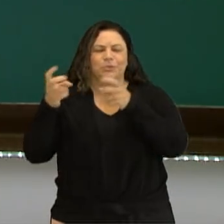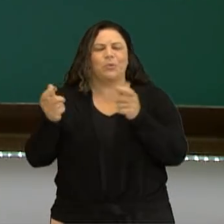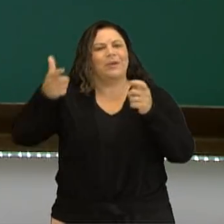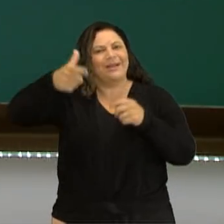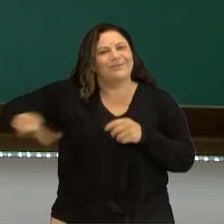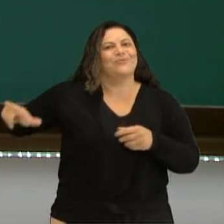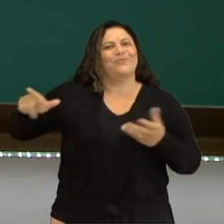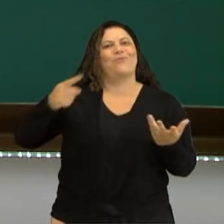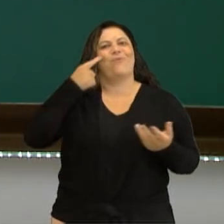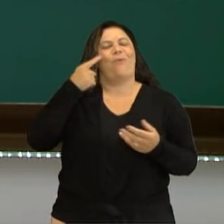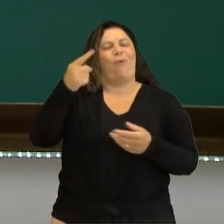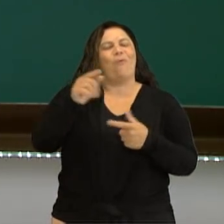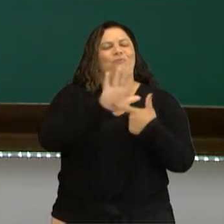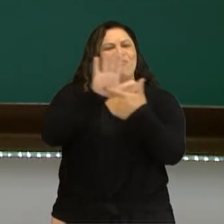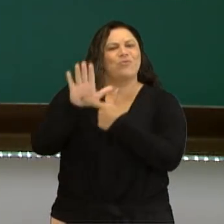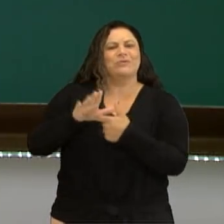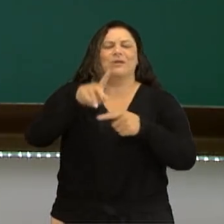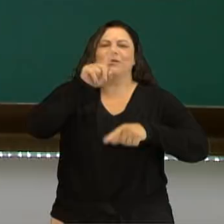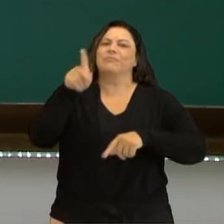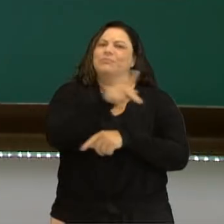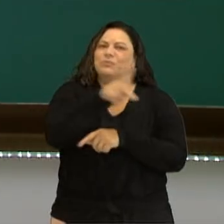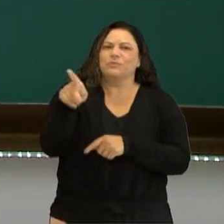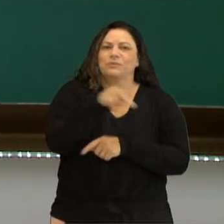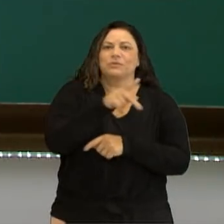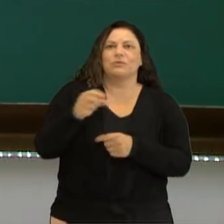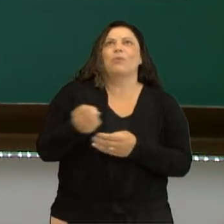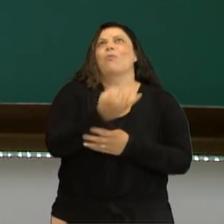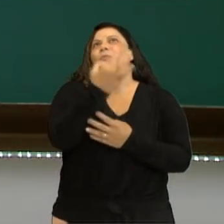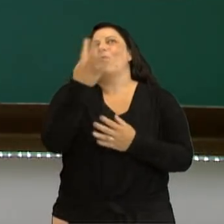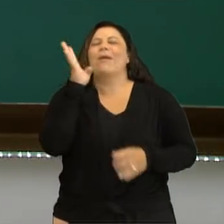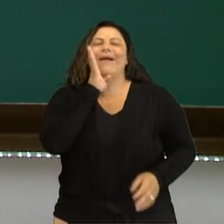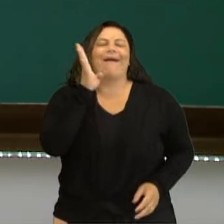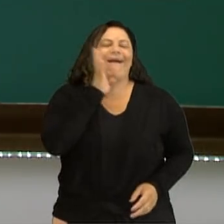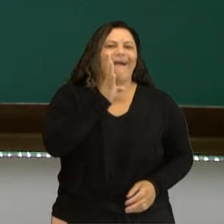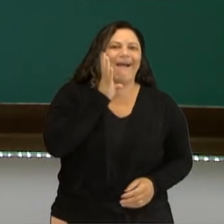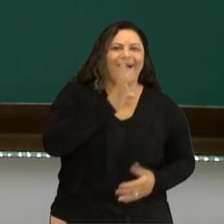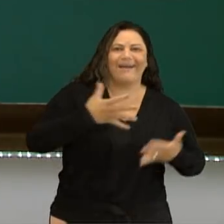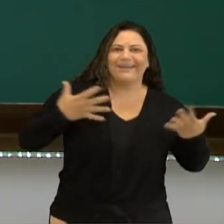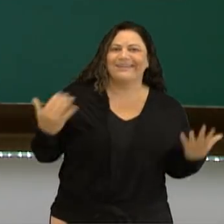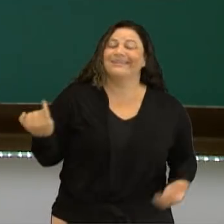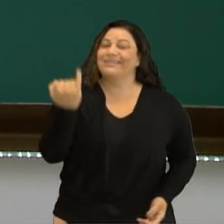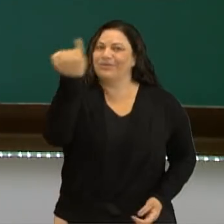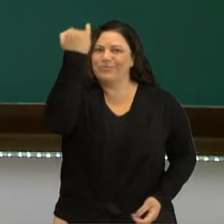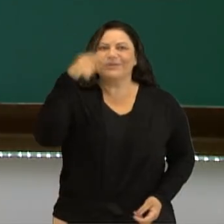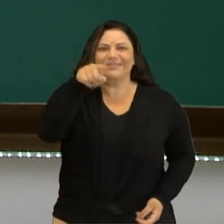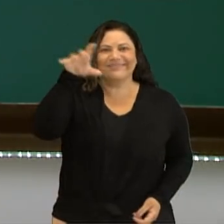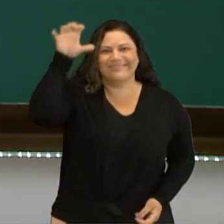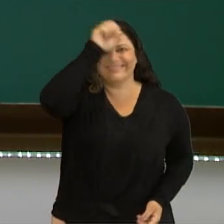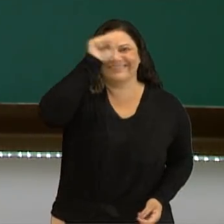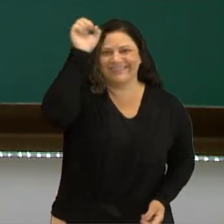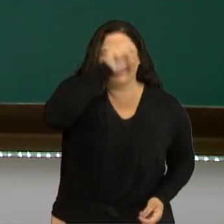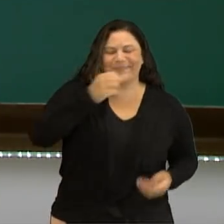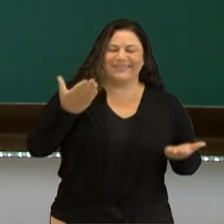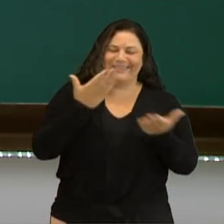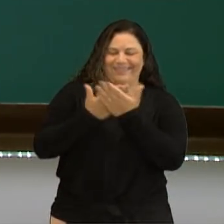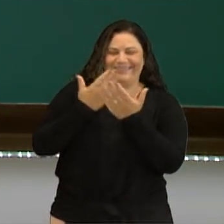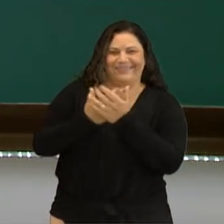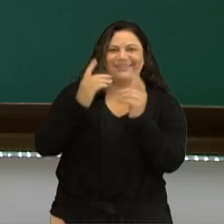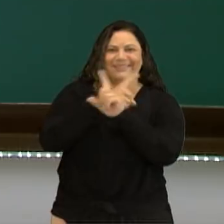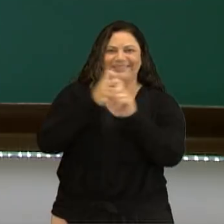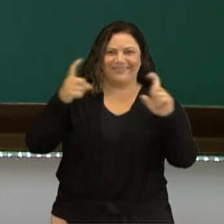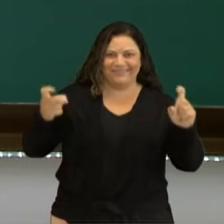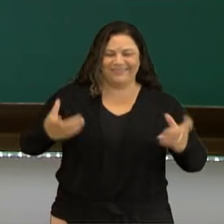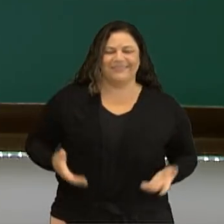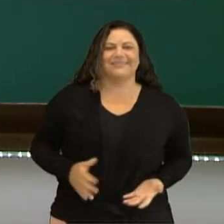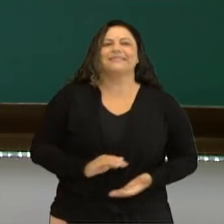novamente, mostrar para o seu professor e ver quanta coisa legal, quanta coisa importante você está aprendendo nas aulas de ciências. Então vamos ver